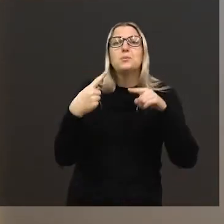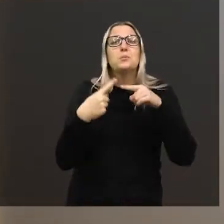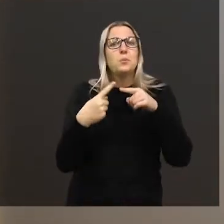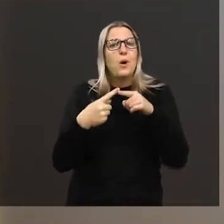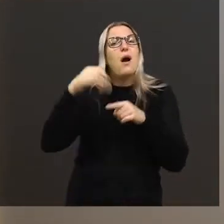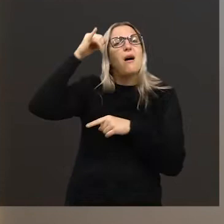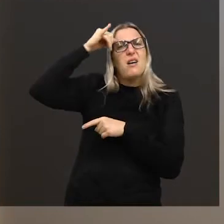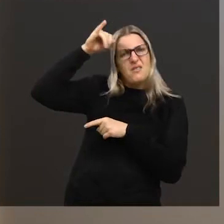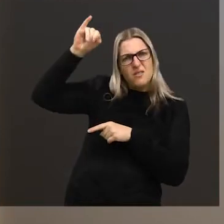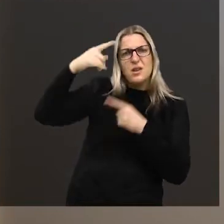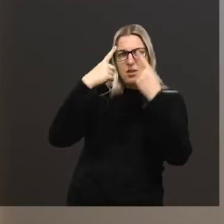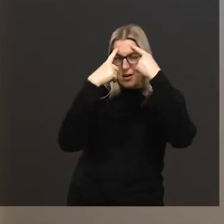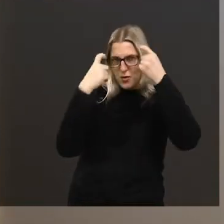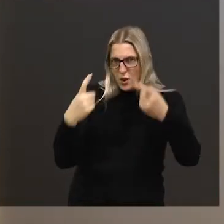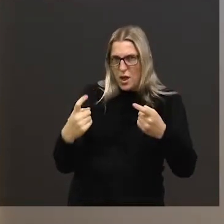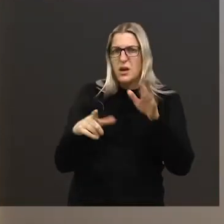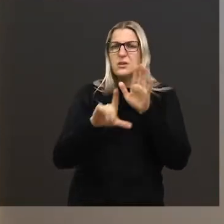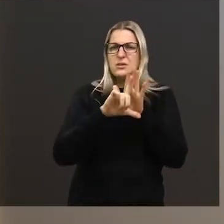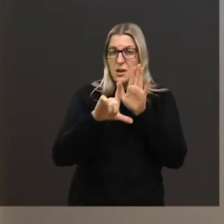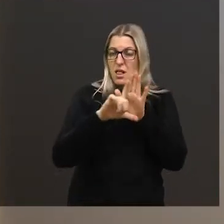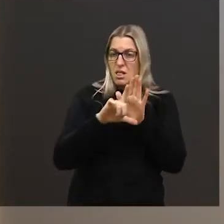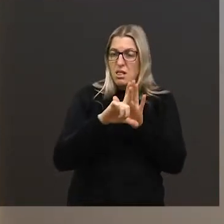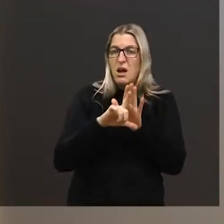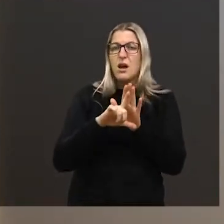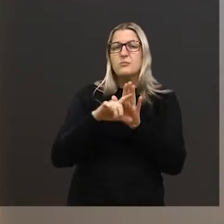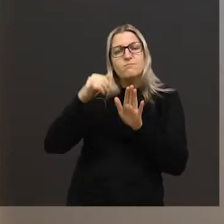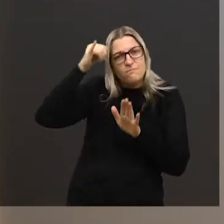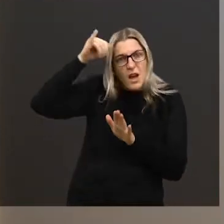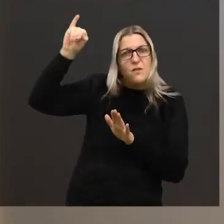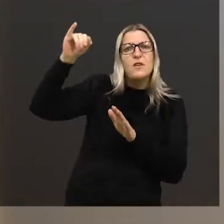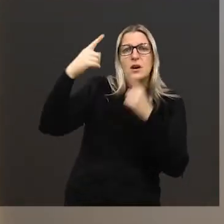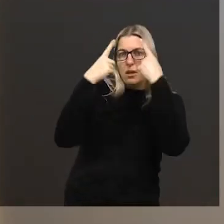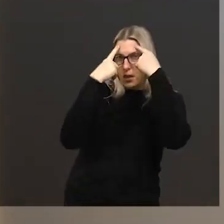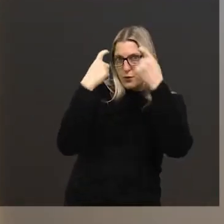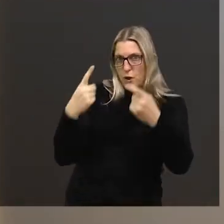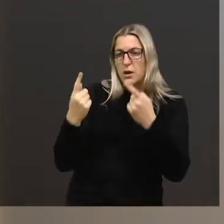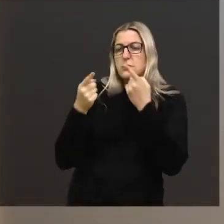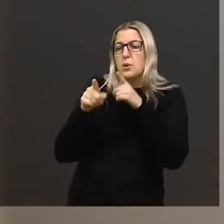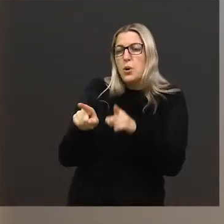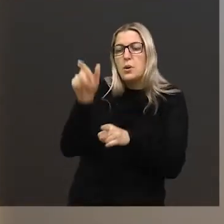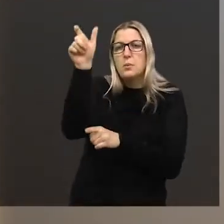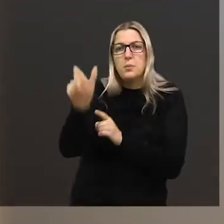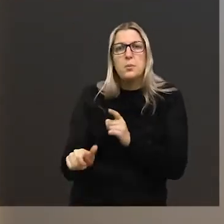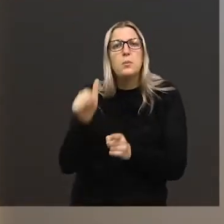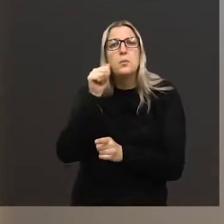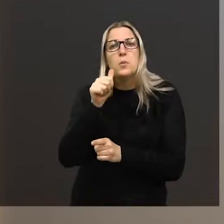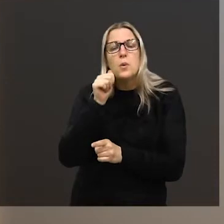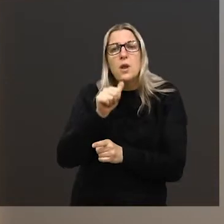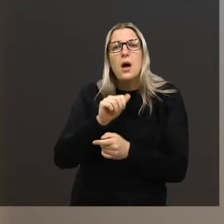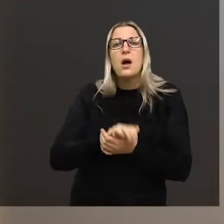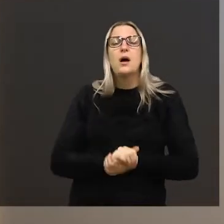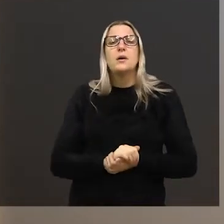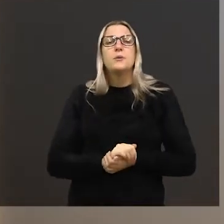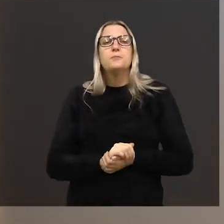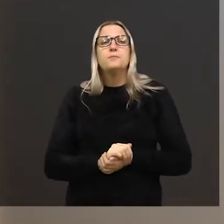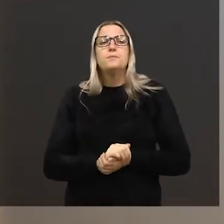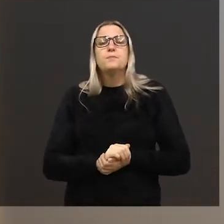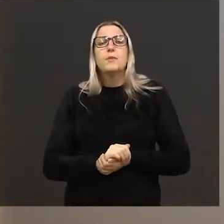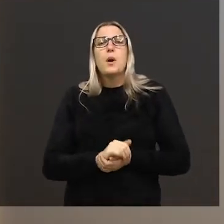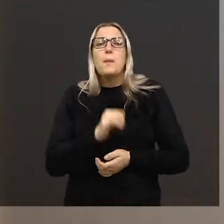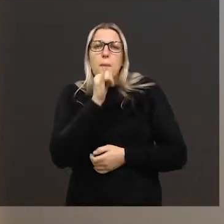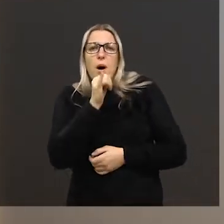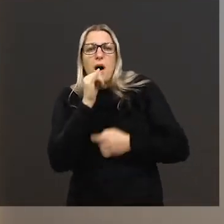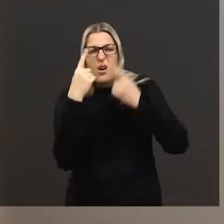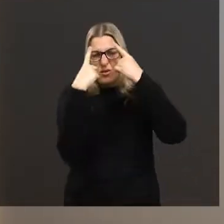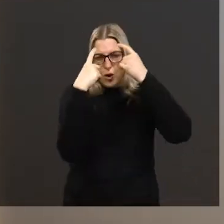aspectos preventivos importantes, ela se preocupa com a prevenção da violência contra a mulher, da violência de gênero, né?